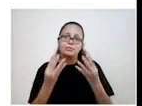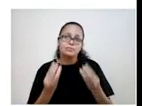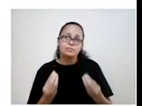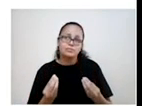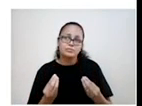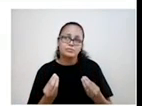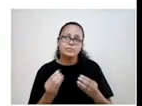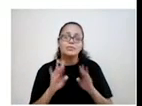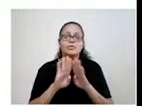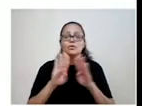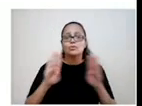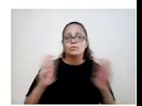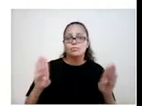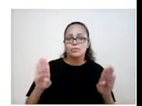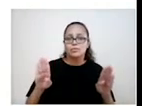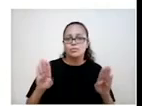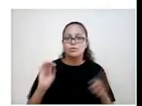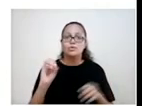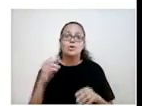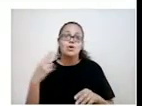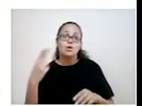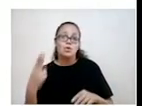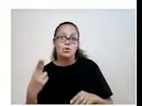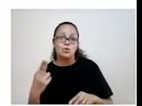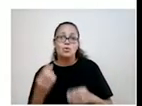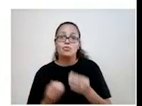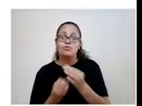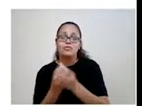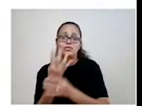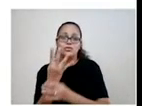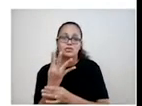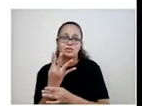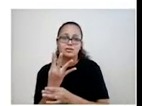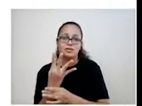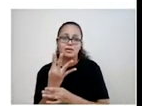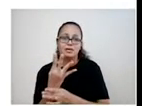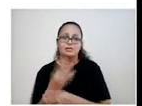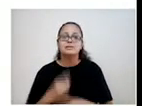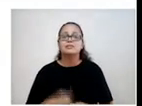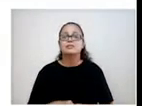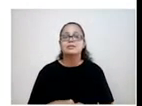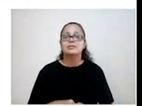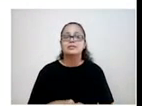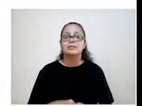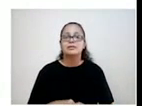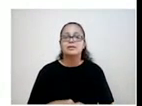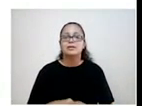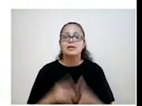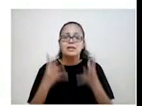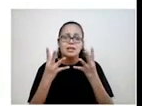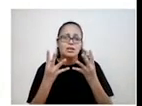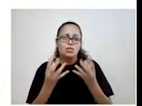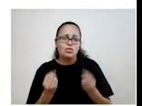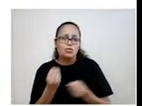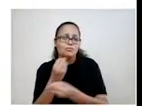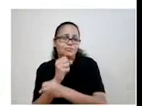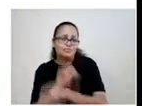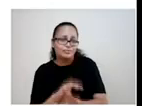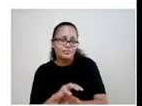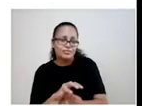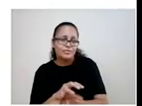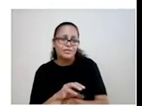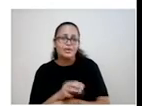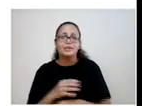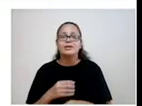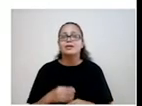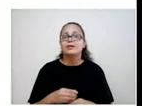desenhava vegetais para aprender suas leis de crescimento. Chegou mesmo a dissecar mais de 30 cadáveres para descobrir os segredos do corpo